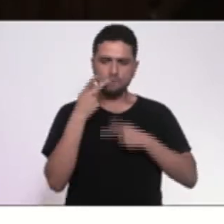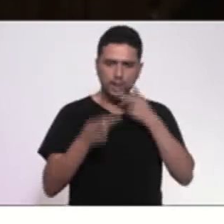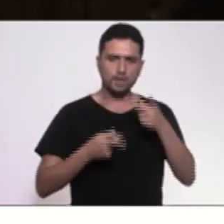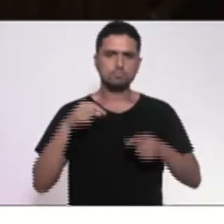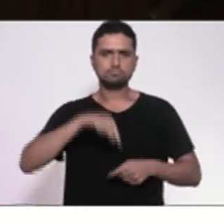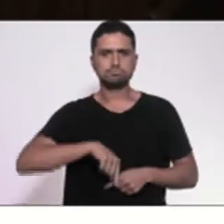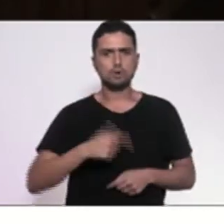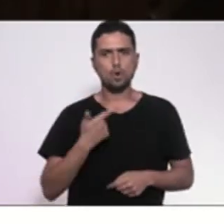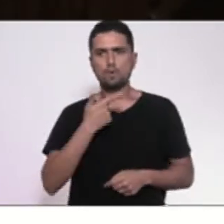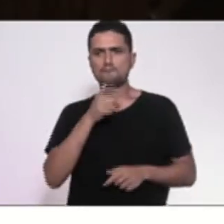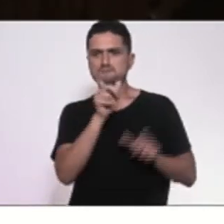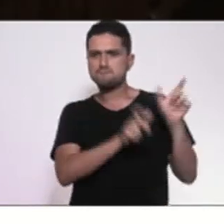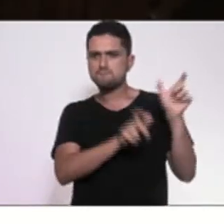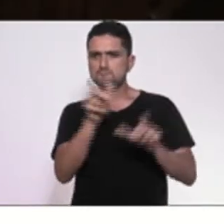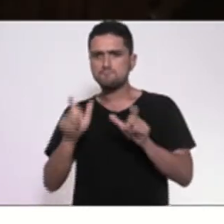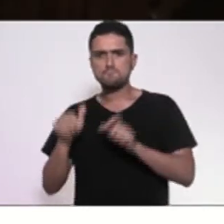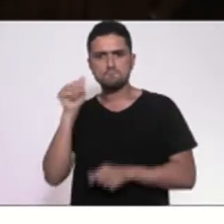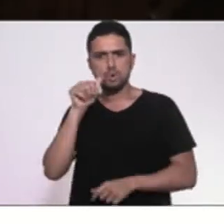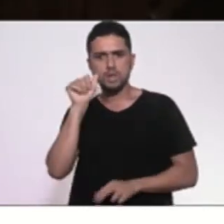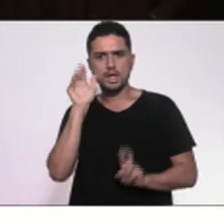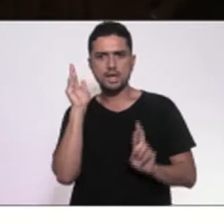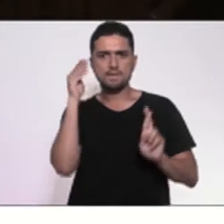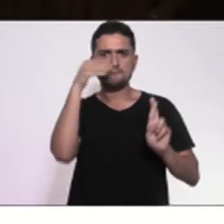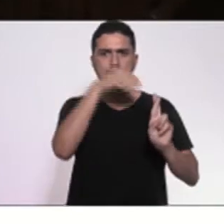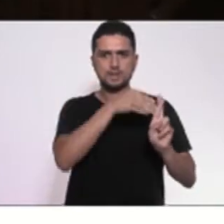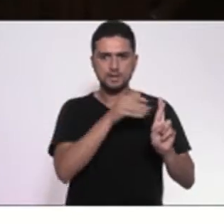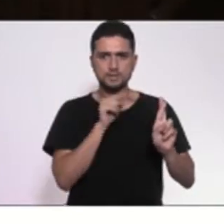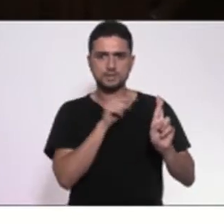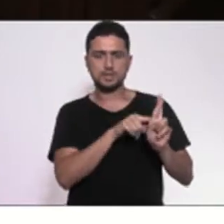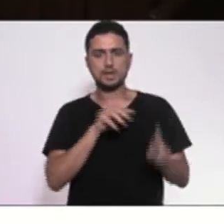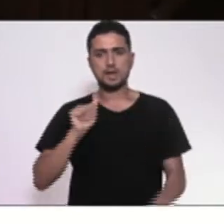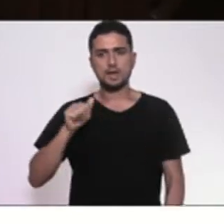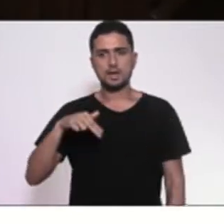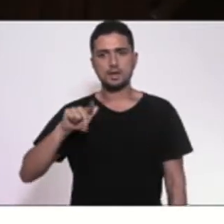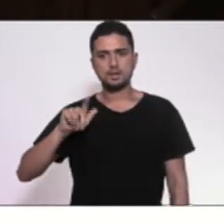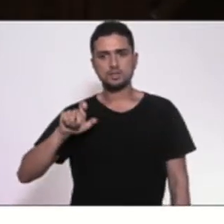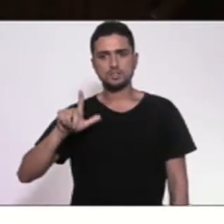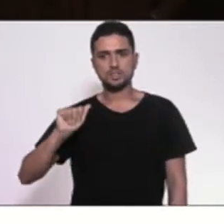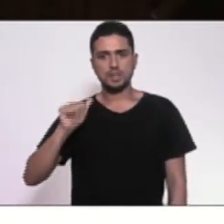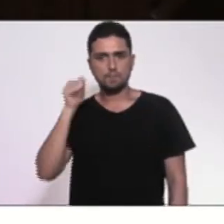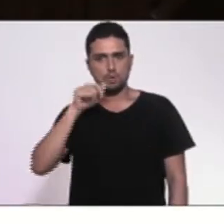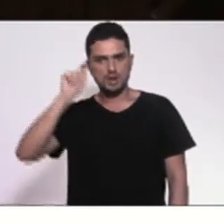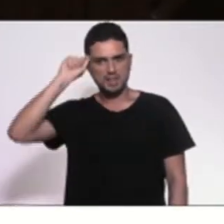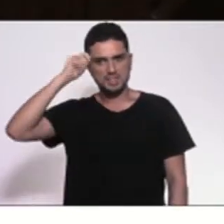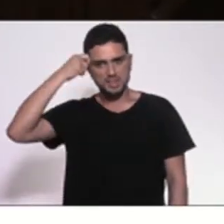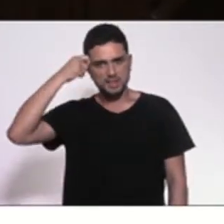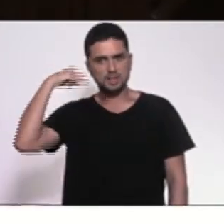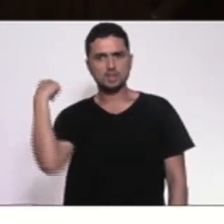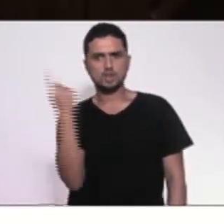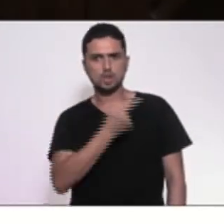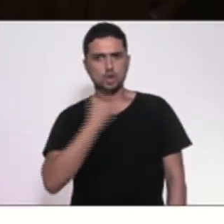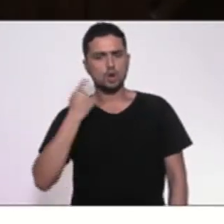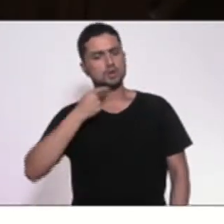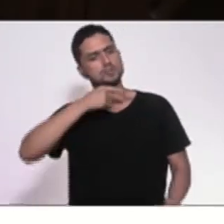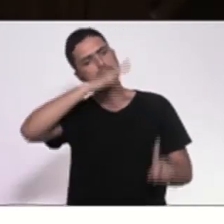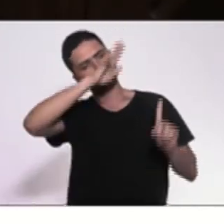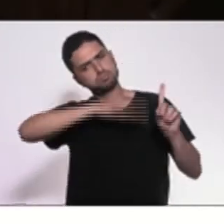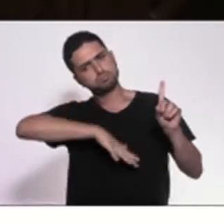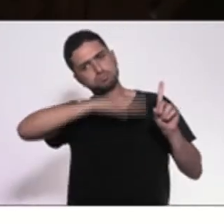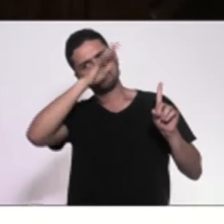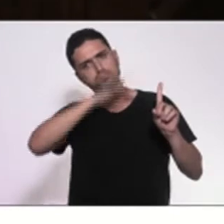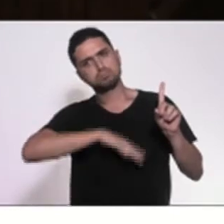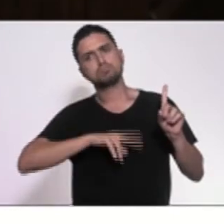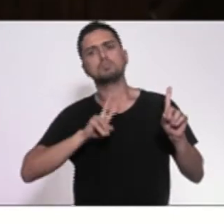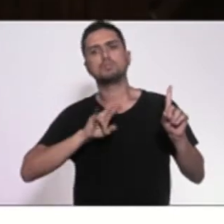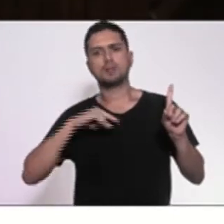outras mulheres que são referências para nós, como Angela Davis, mulher negra, que nós homenagearemos